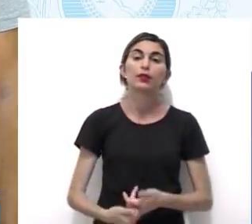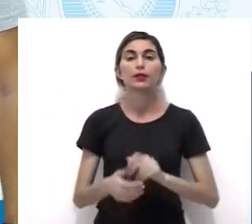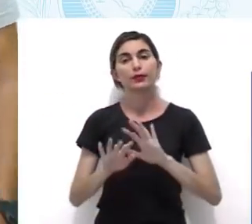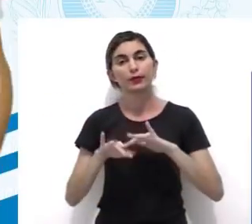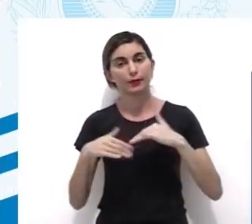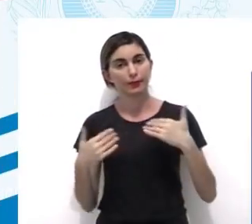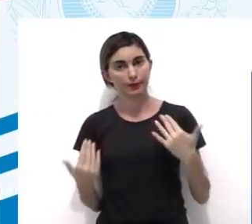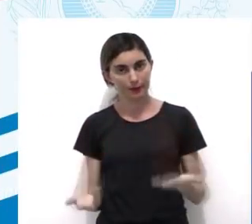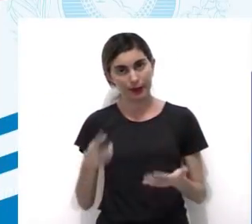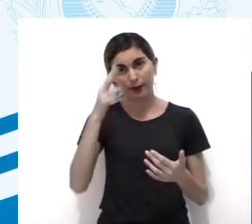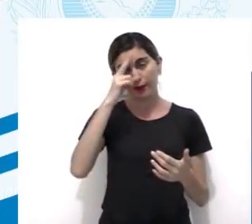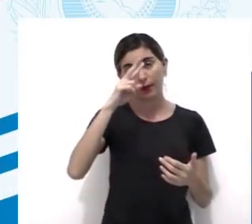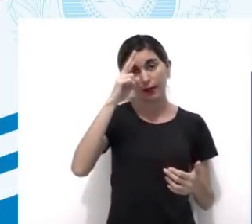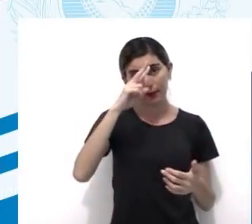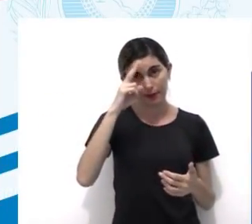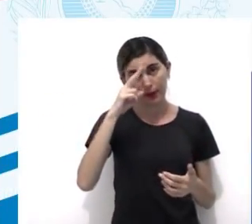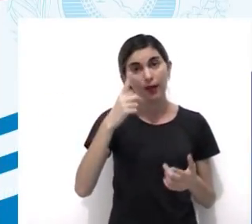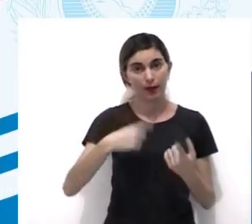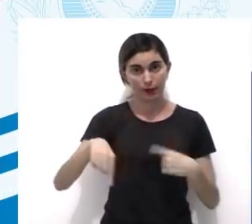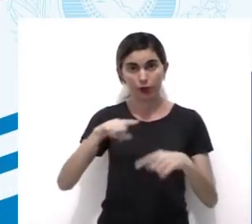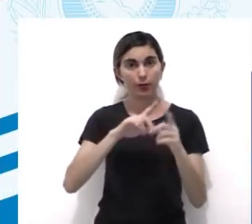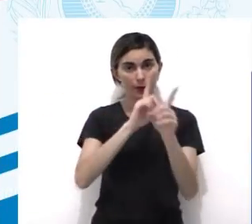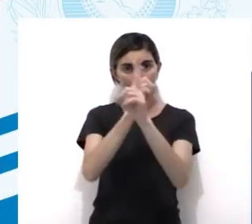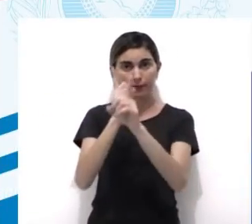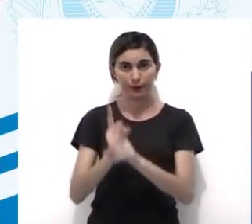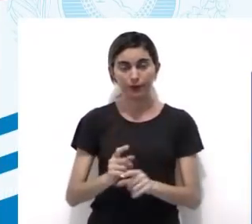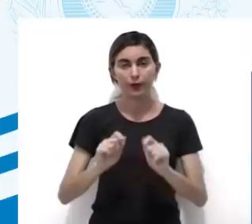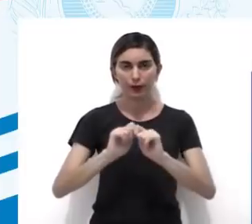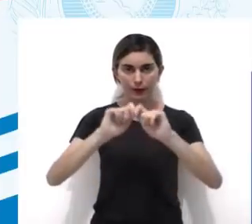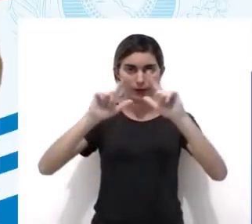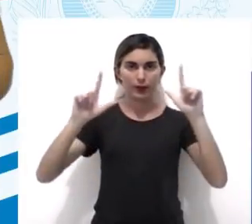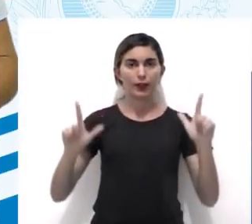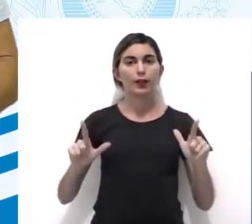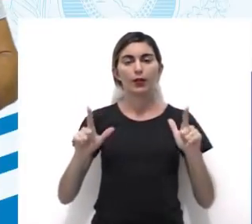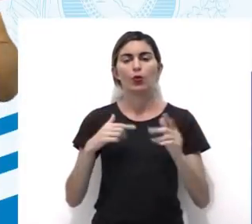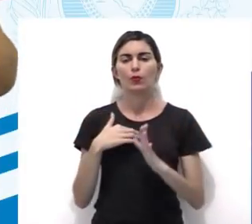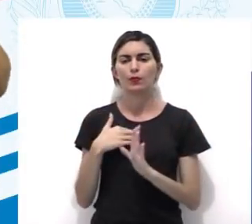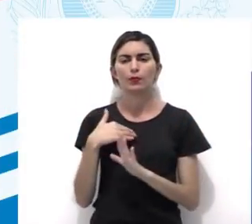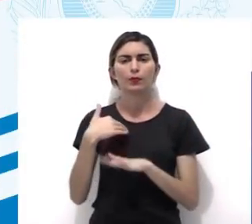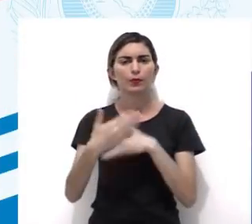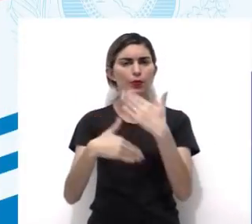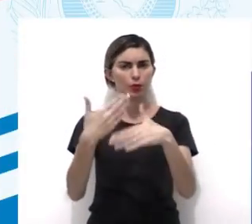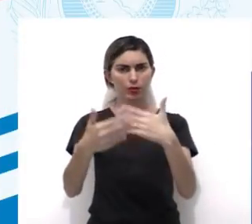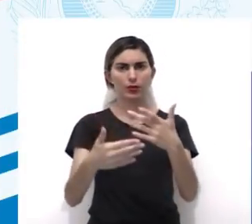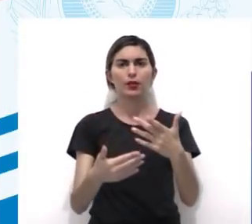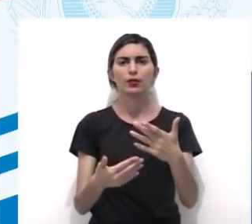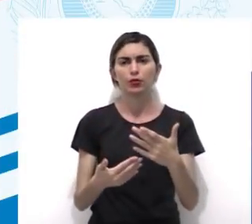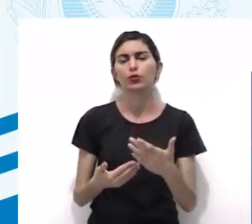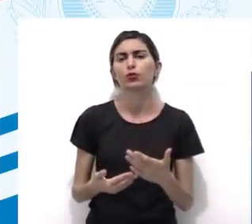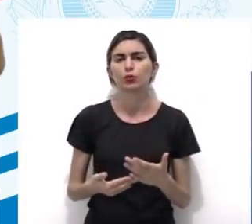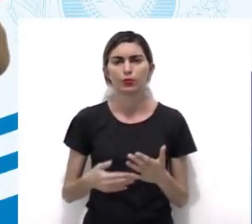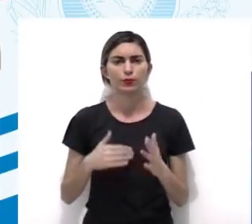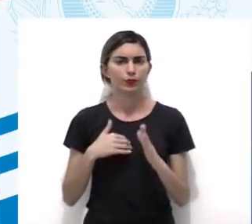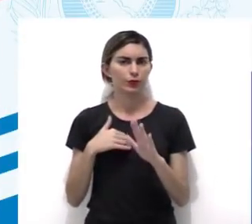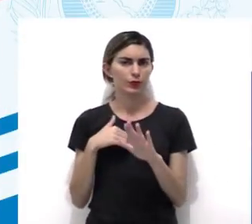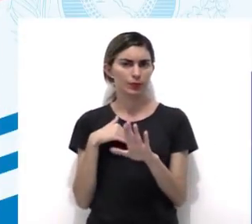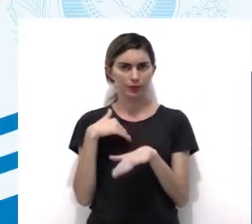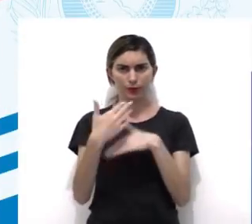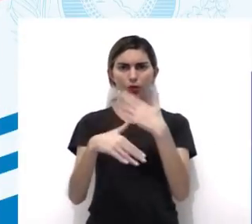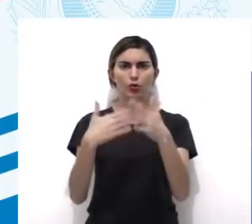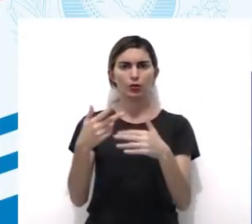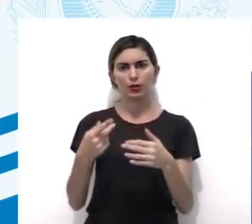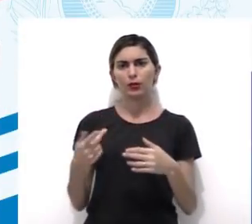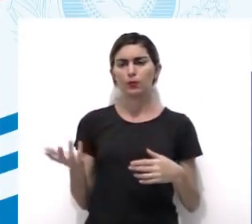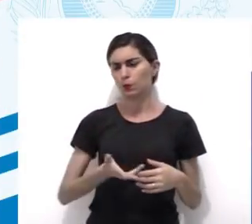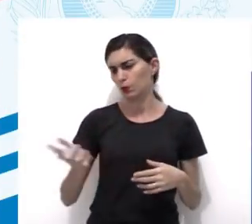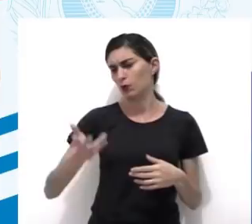Então, vale lembrar, conforme a gente pode identificar aí na tela, né, que o processo de industrialização, esse processo de